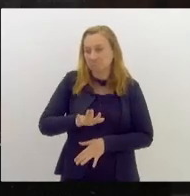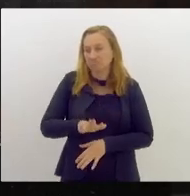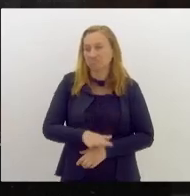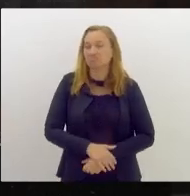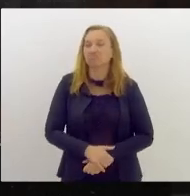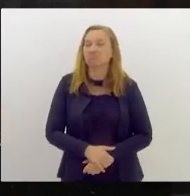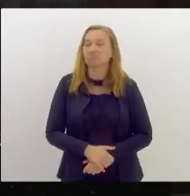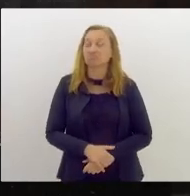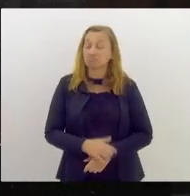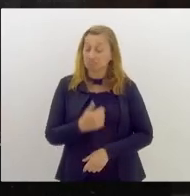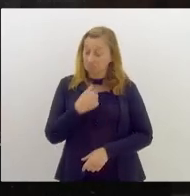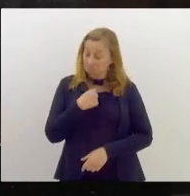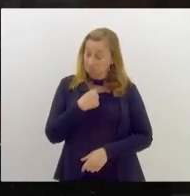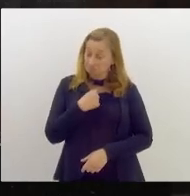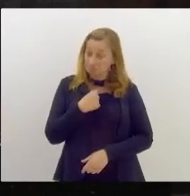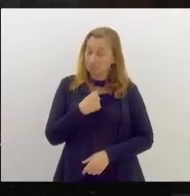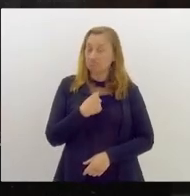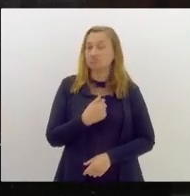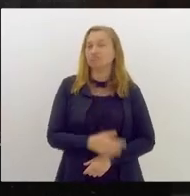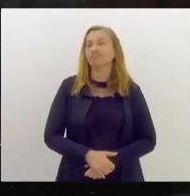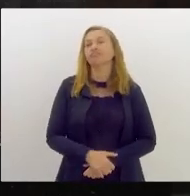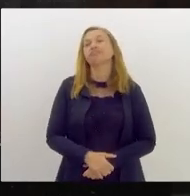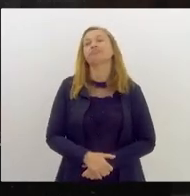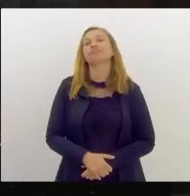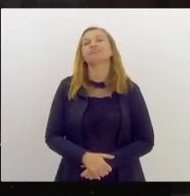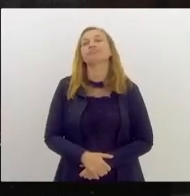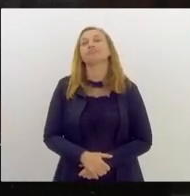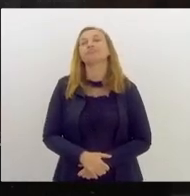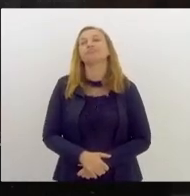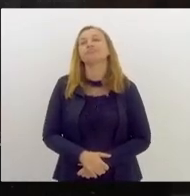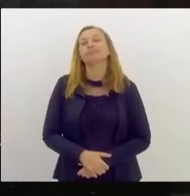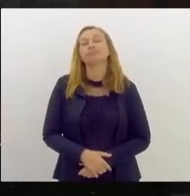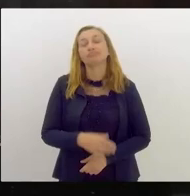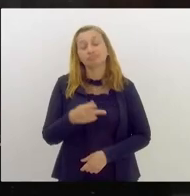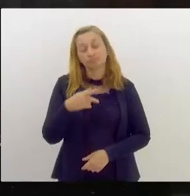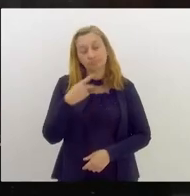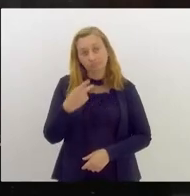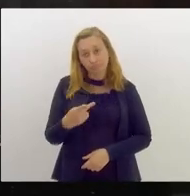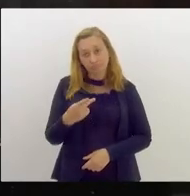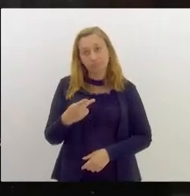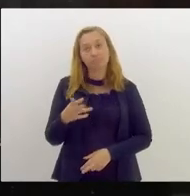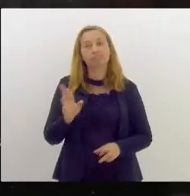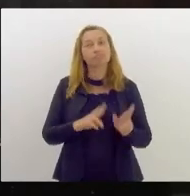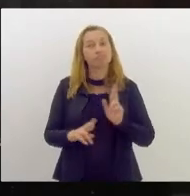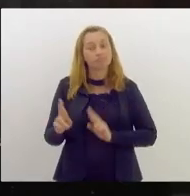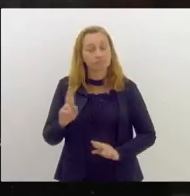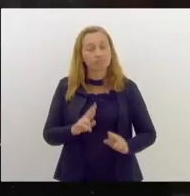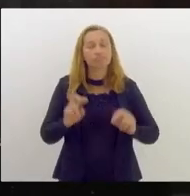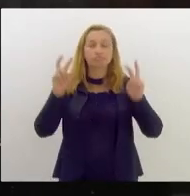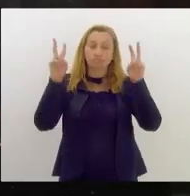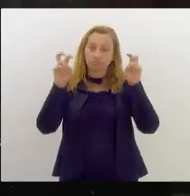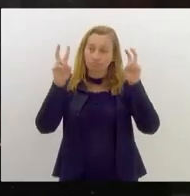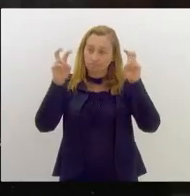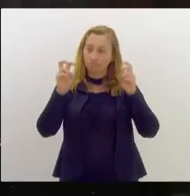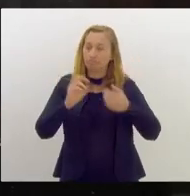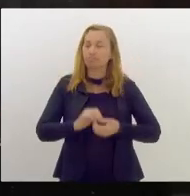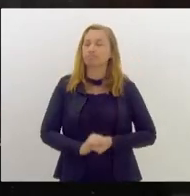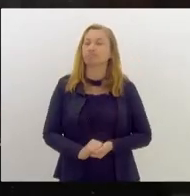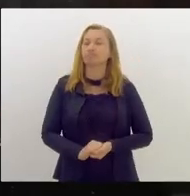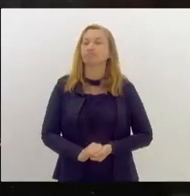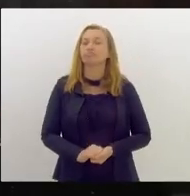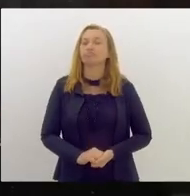e eu faço profissão de fé em relação a essa questão